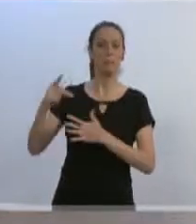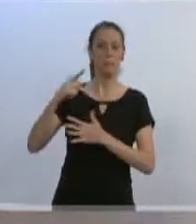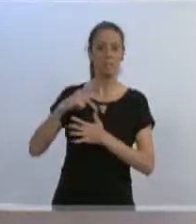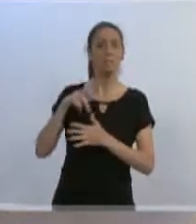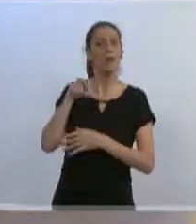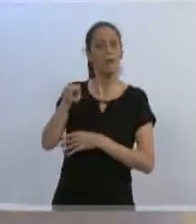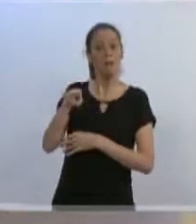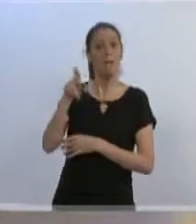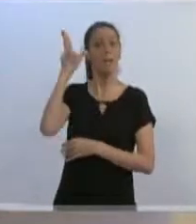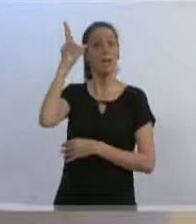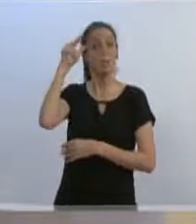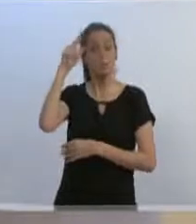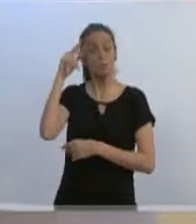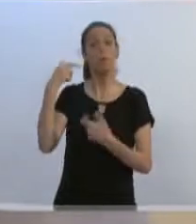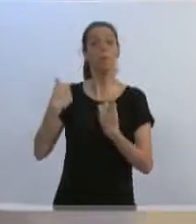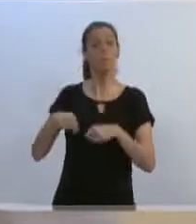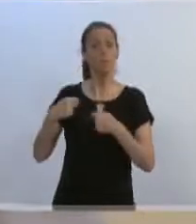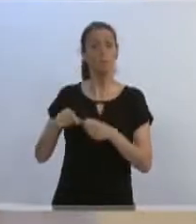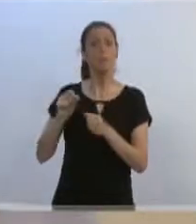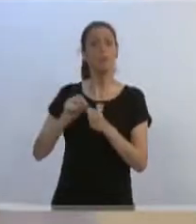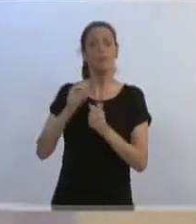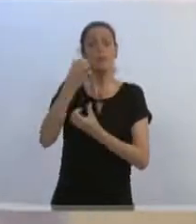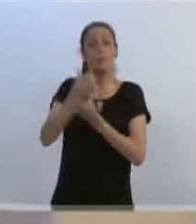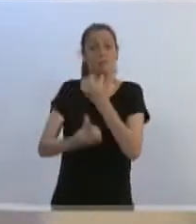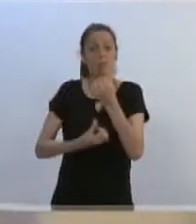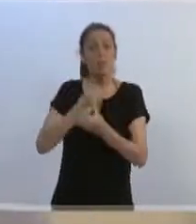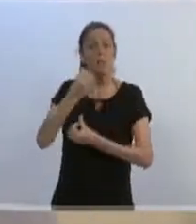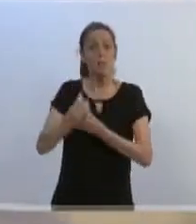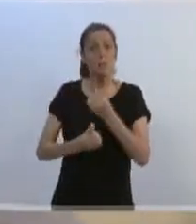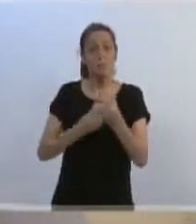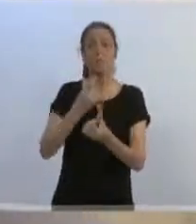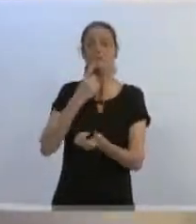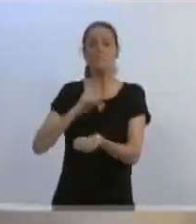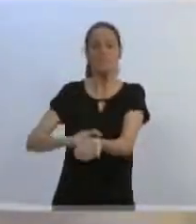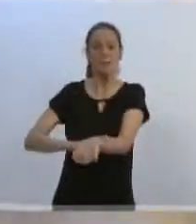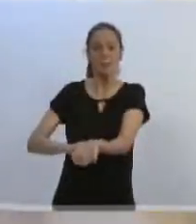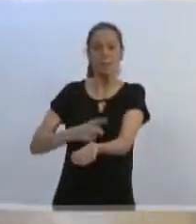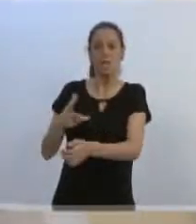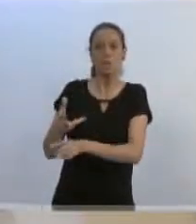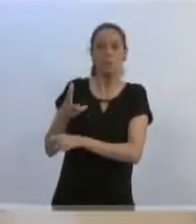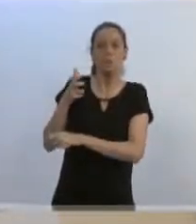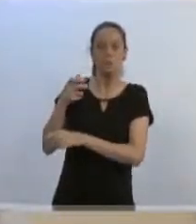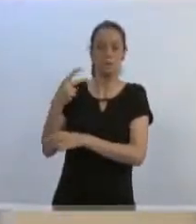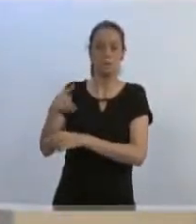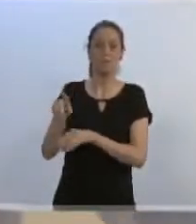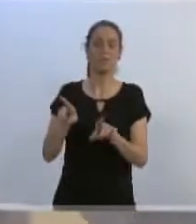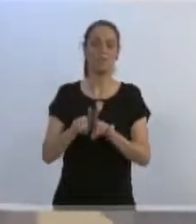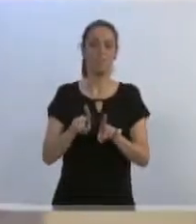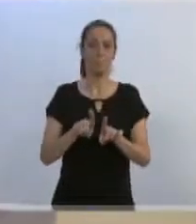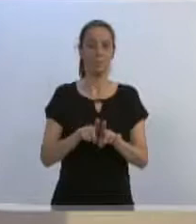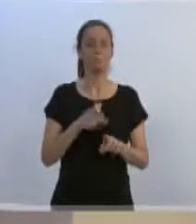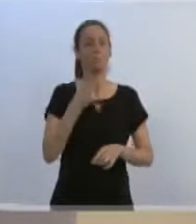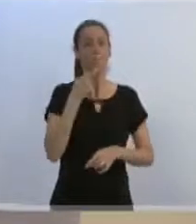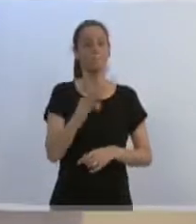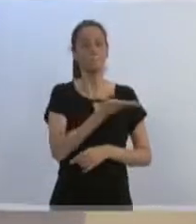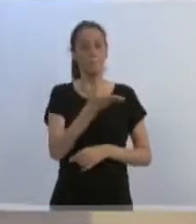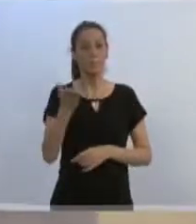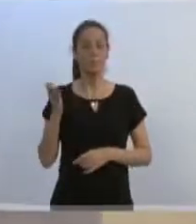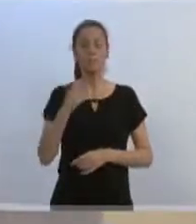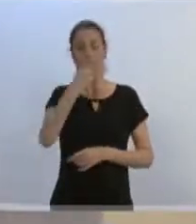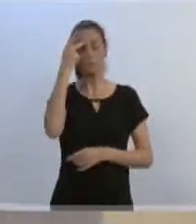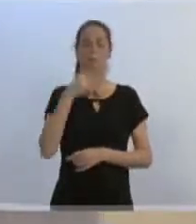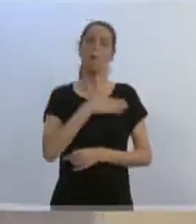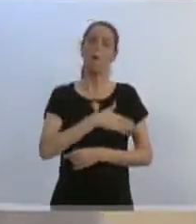cada seis meses e é se das perdas de bens registrou quer dizer quando vocês senhores os amantes